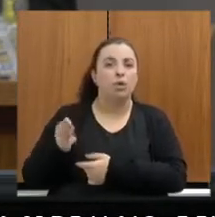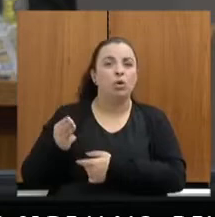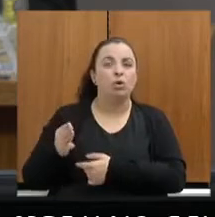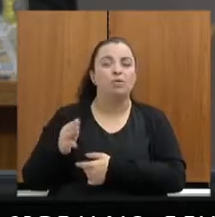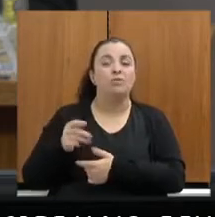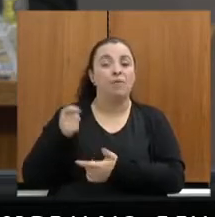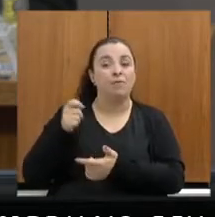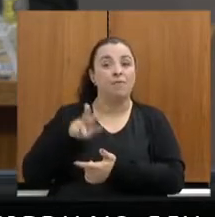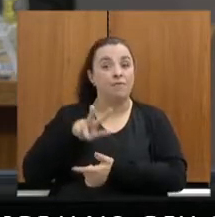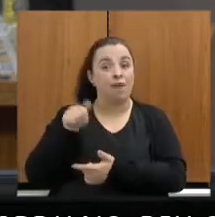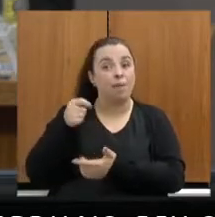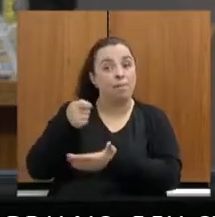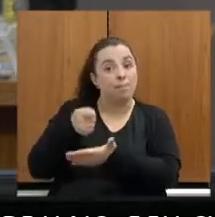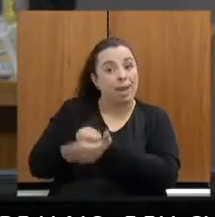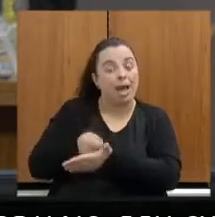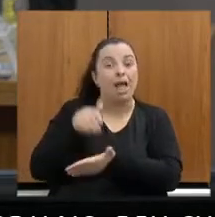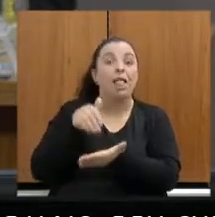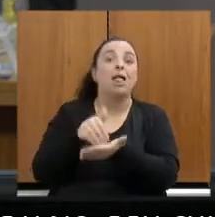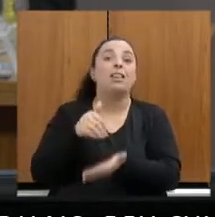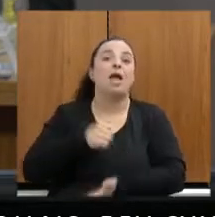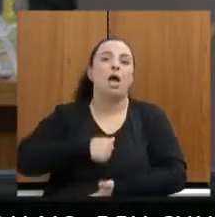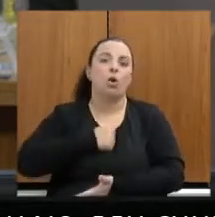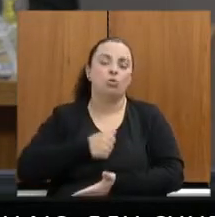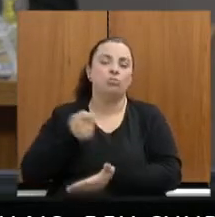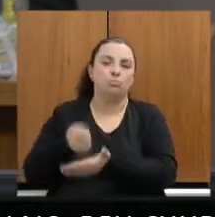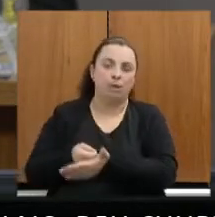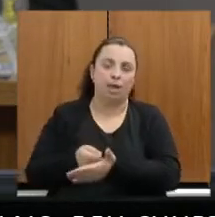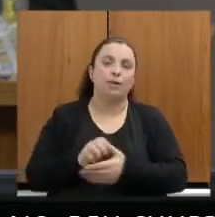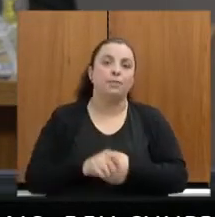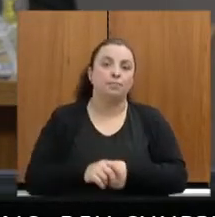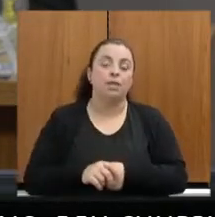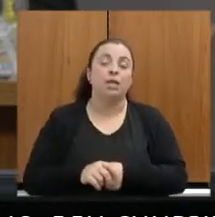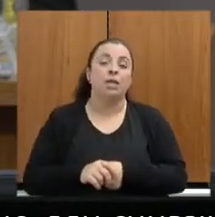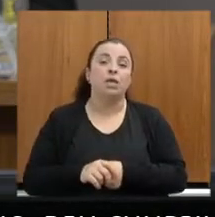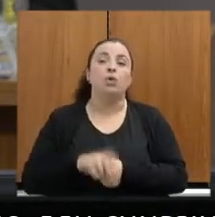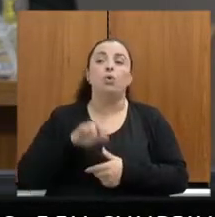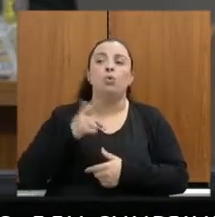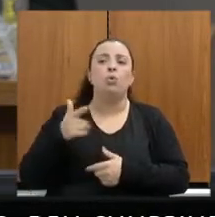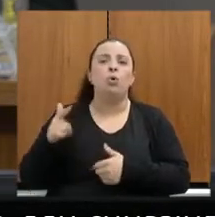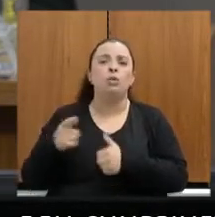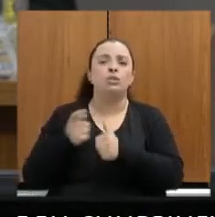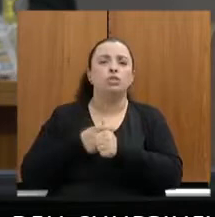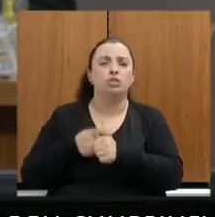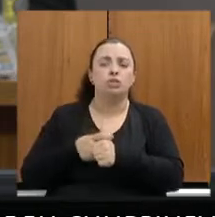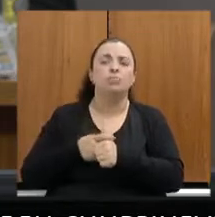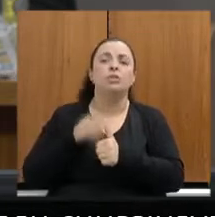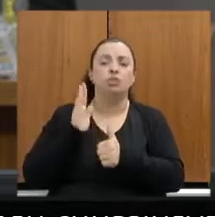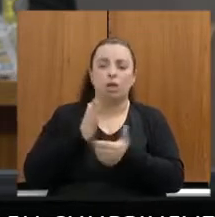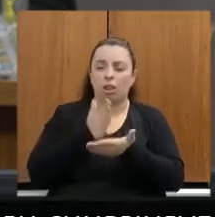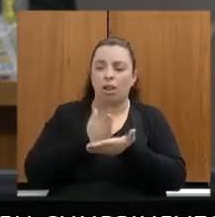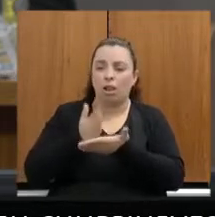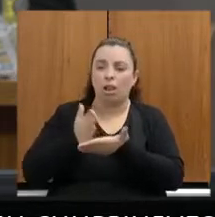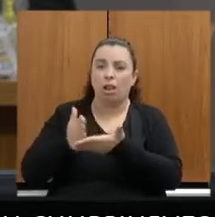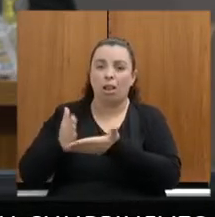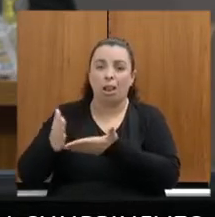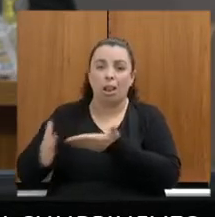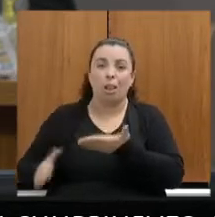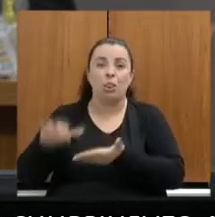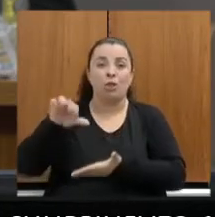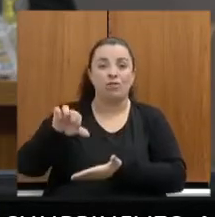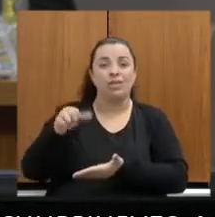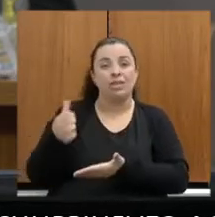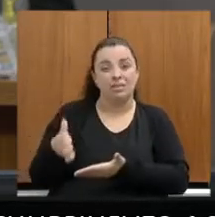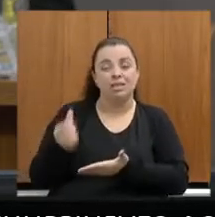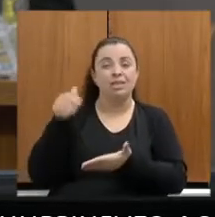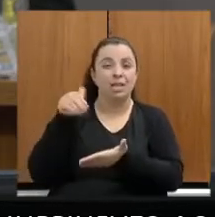pago até agosto para cá e esses 800 milhões e o restante da dívida em 96 parcelas a partir de outubro